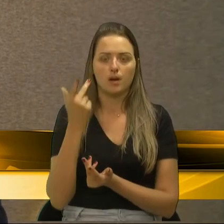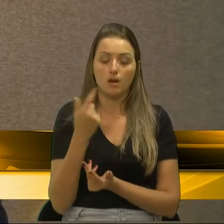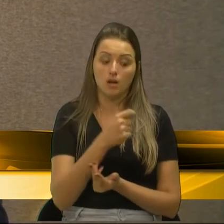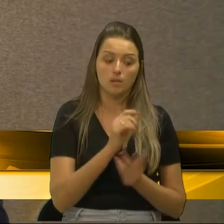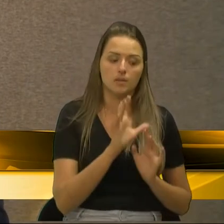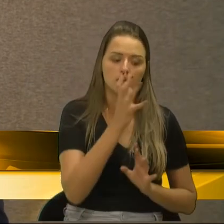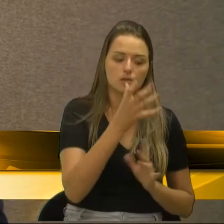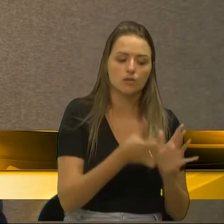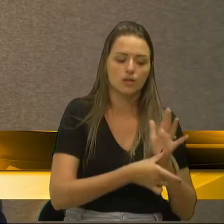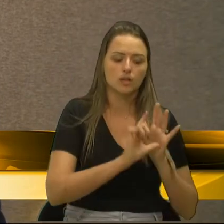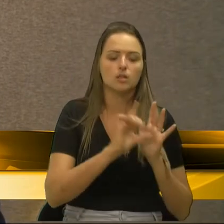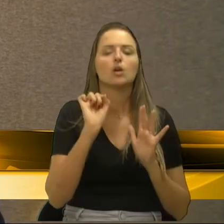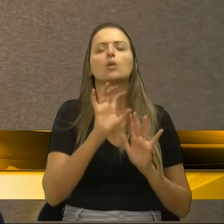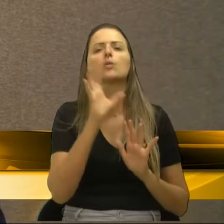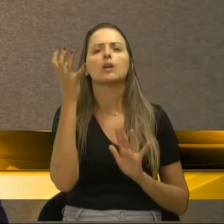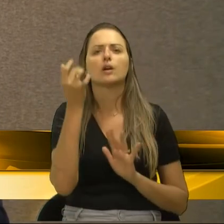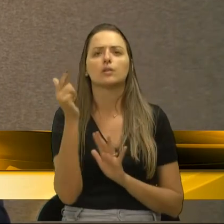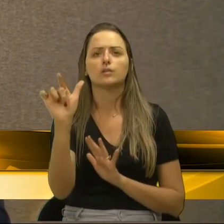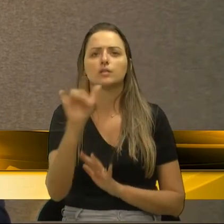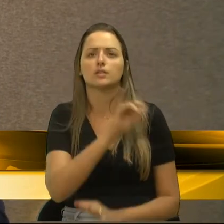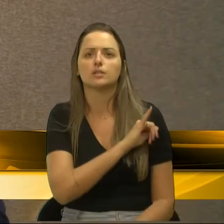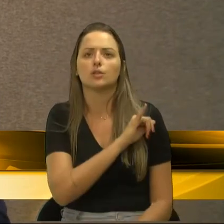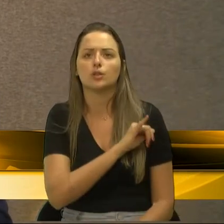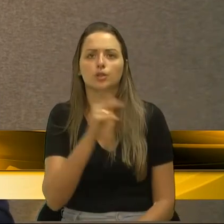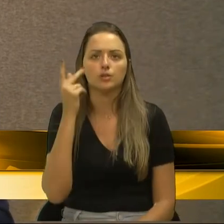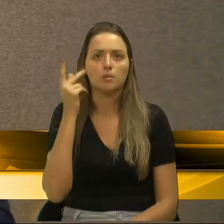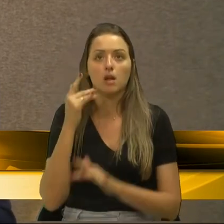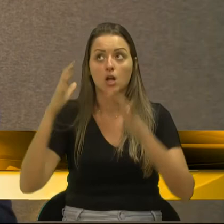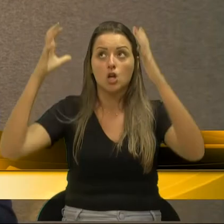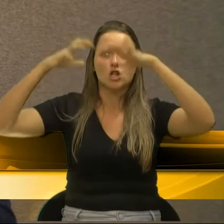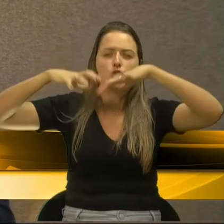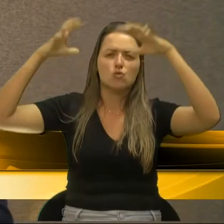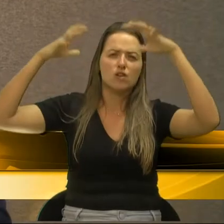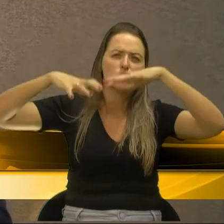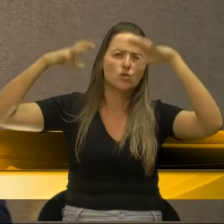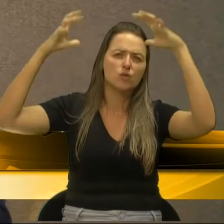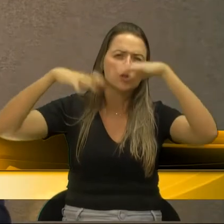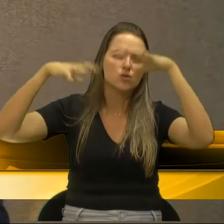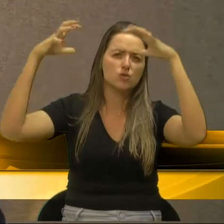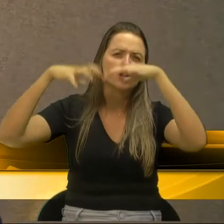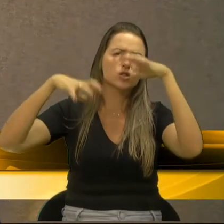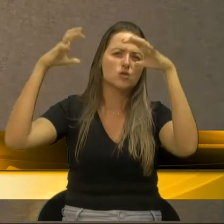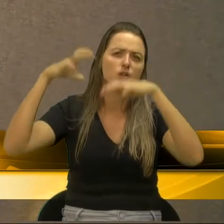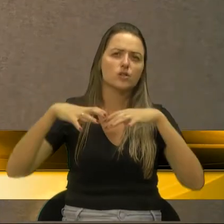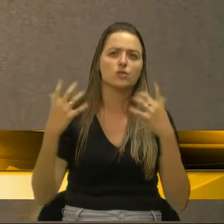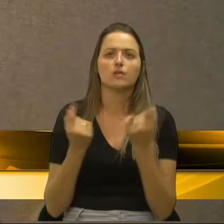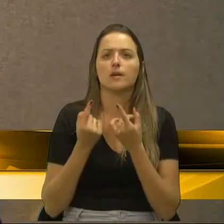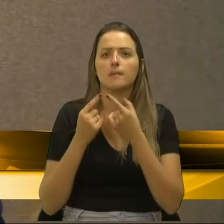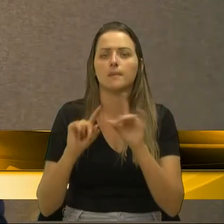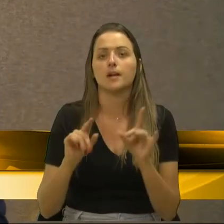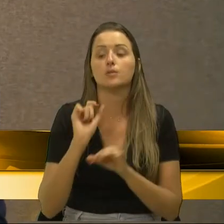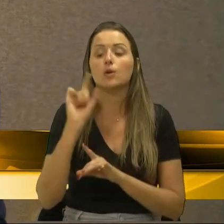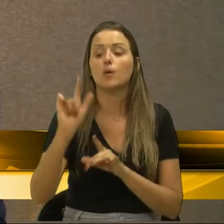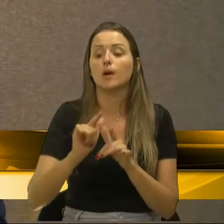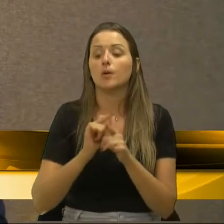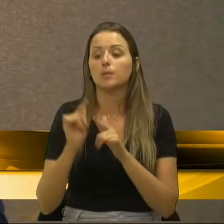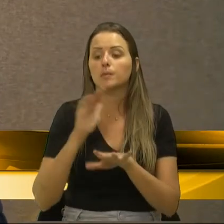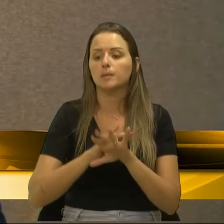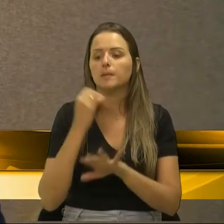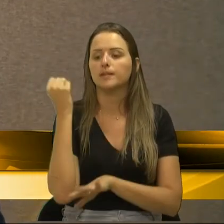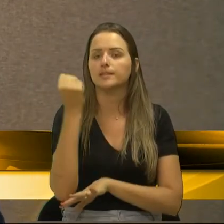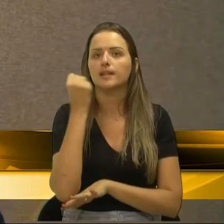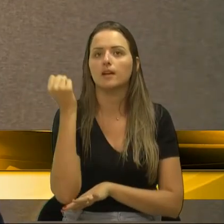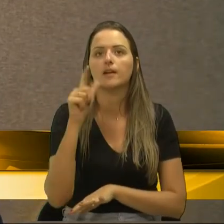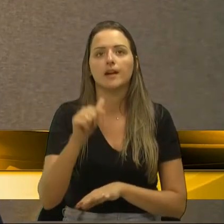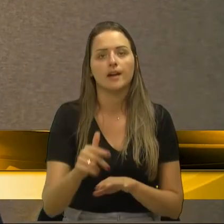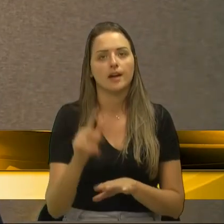que aconteceu nessas cidades? Está chovendo fora do normal? Em parte, sim. Mas o grande problema foi a intervenção